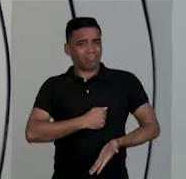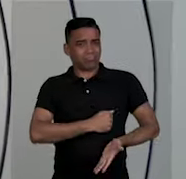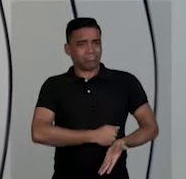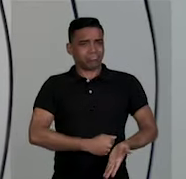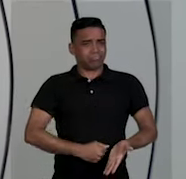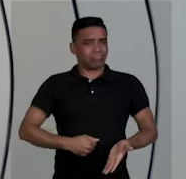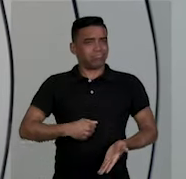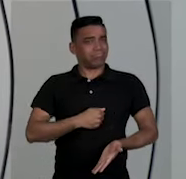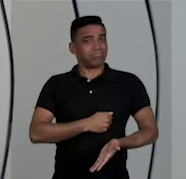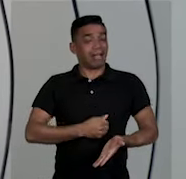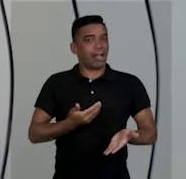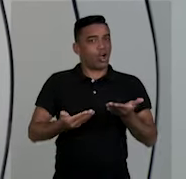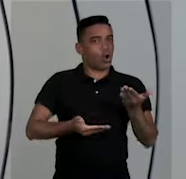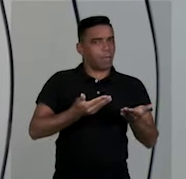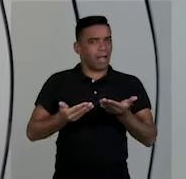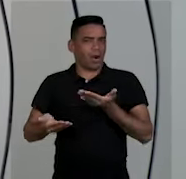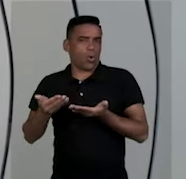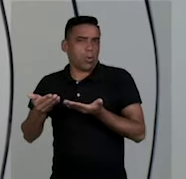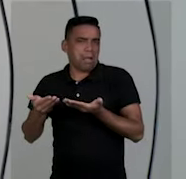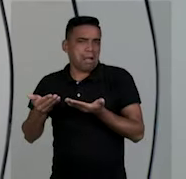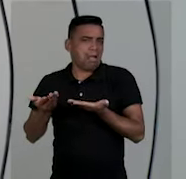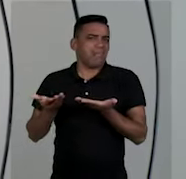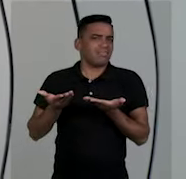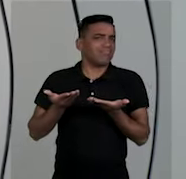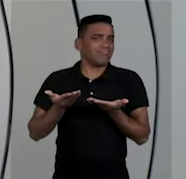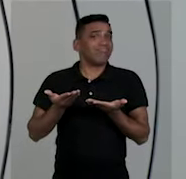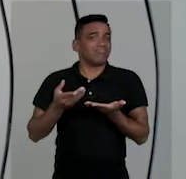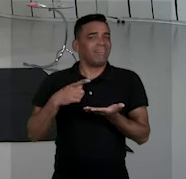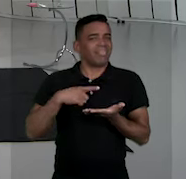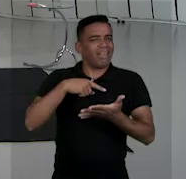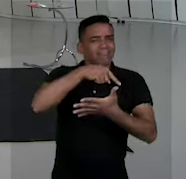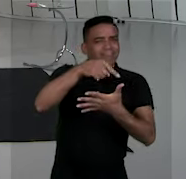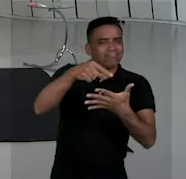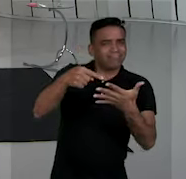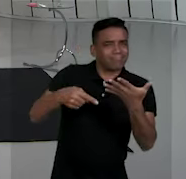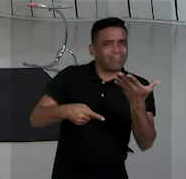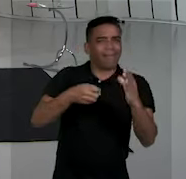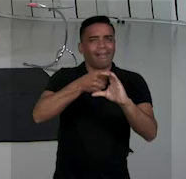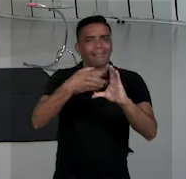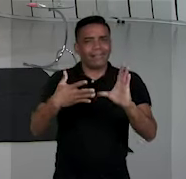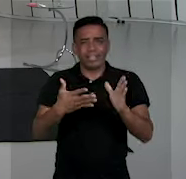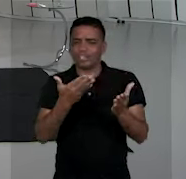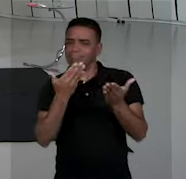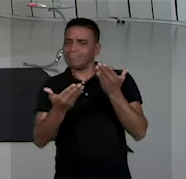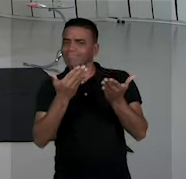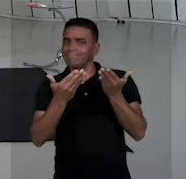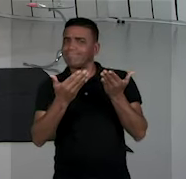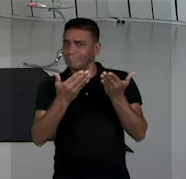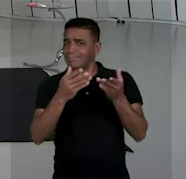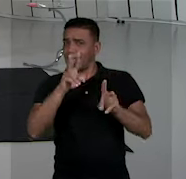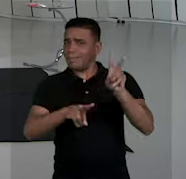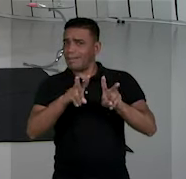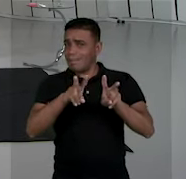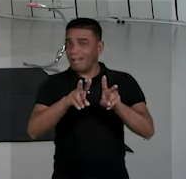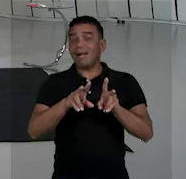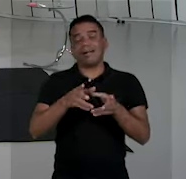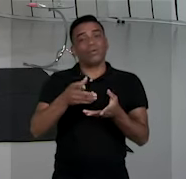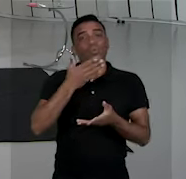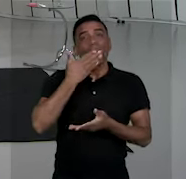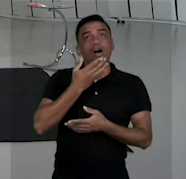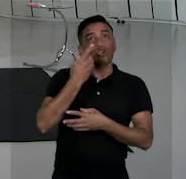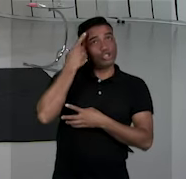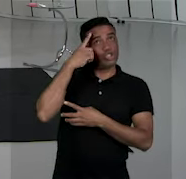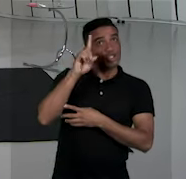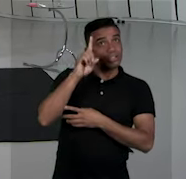vê qual que é mais fidedigno, né? A gente tem alguns critérios e aí, a partir desses critérios, a gente define se a gente vai usar a data da